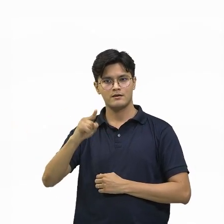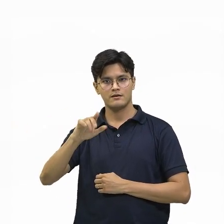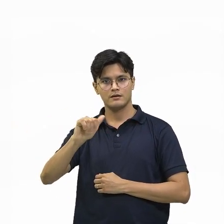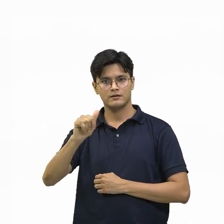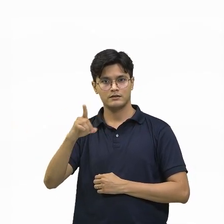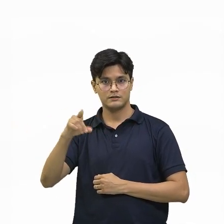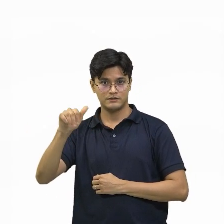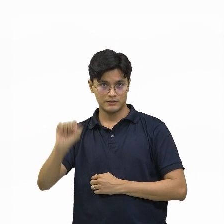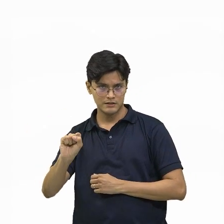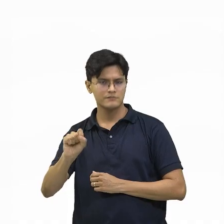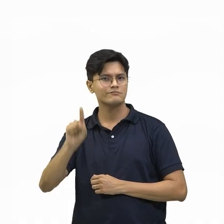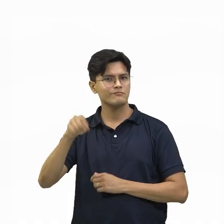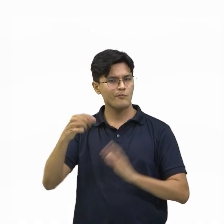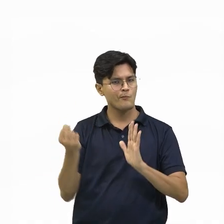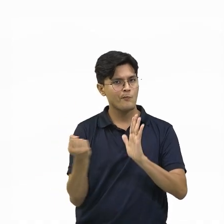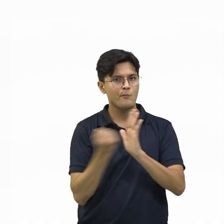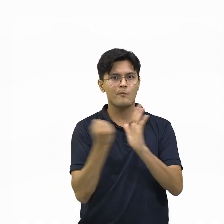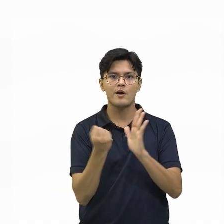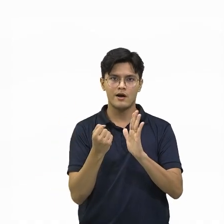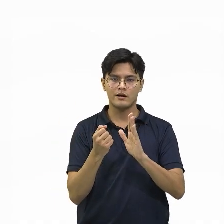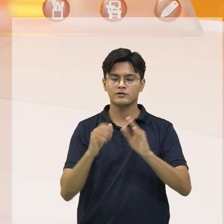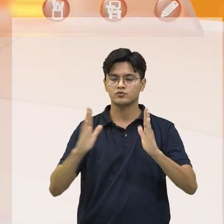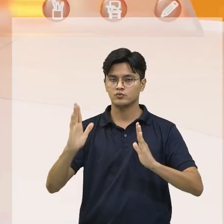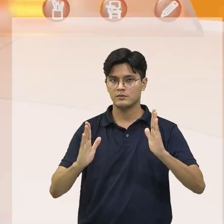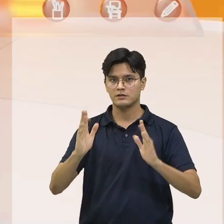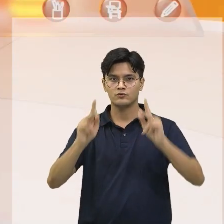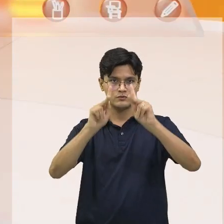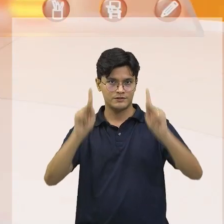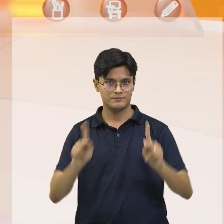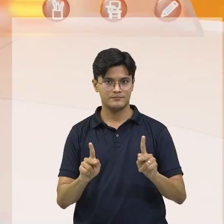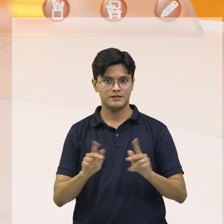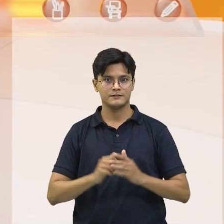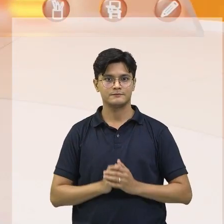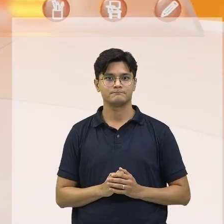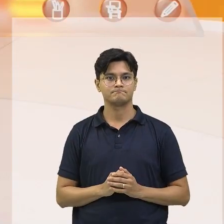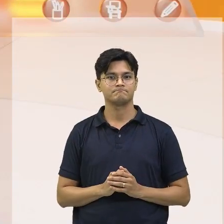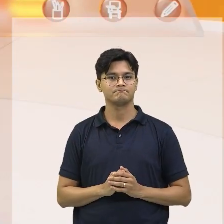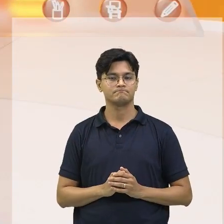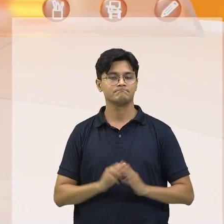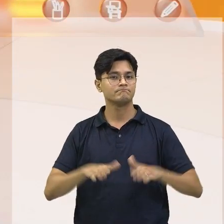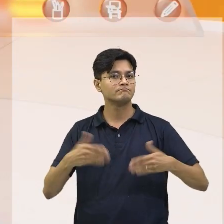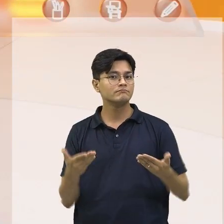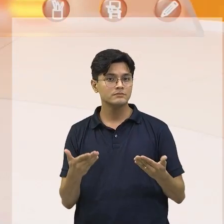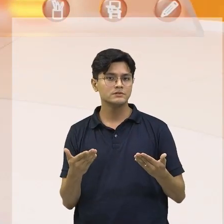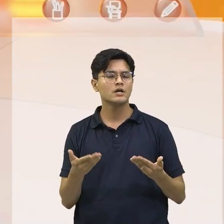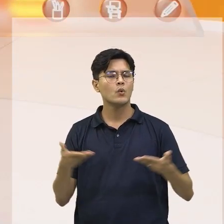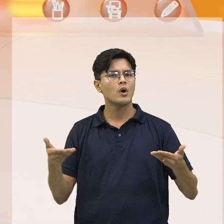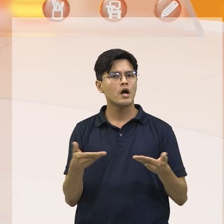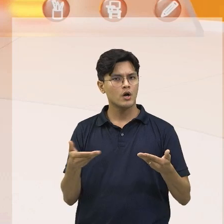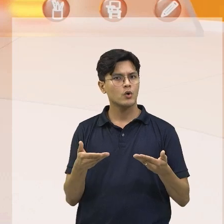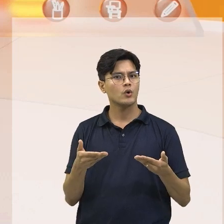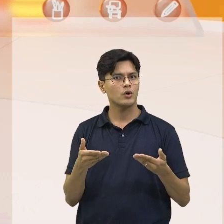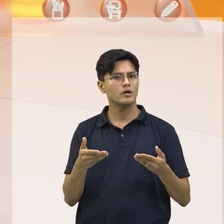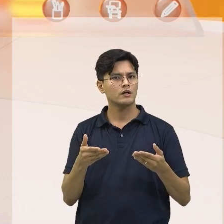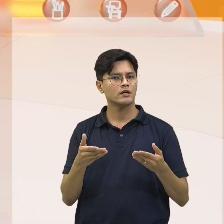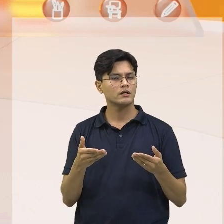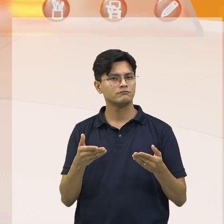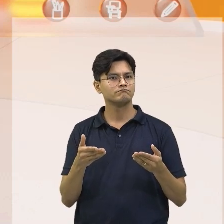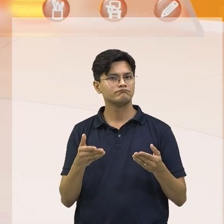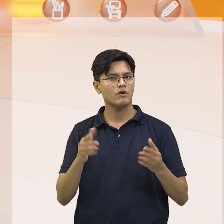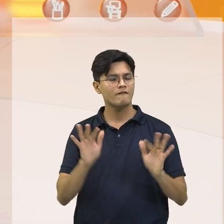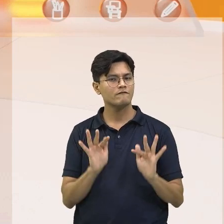justamente esse período de paz entre as polis. E assim, né, nós fechamos